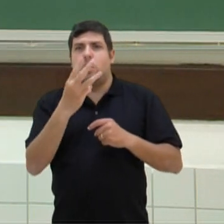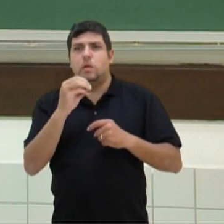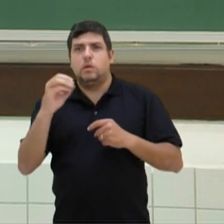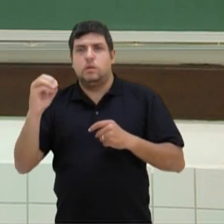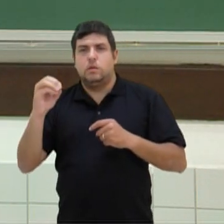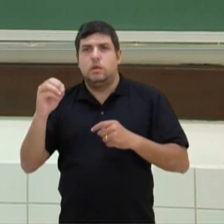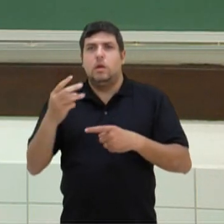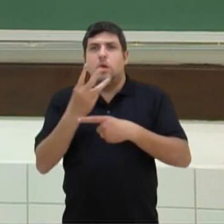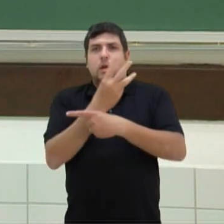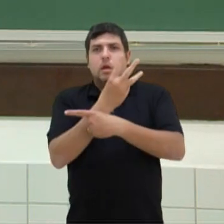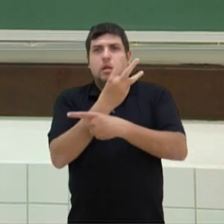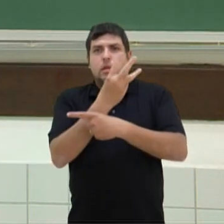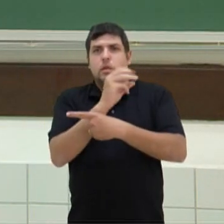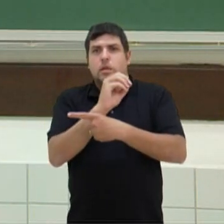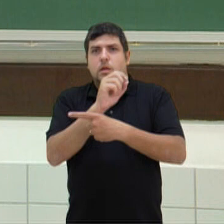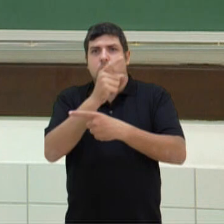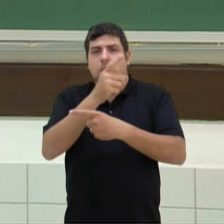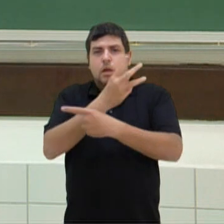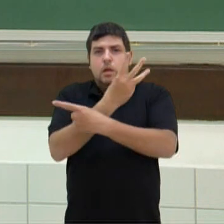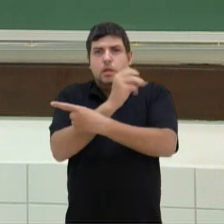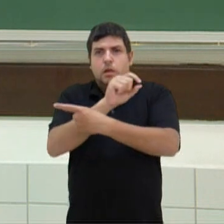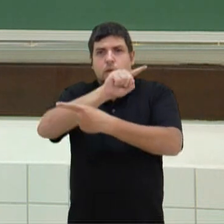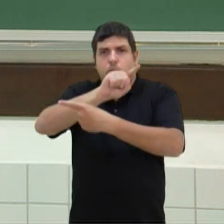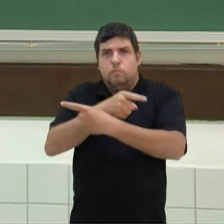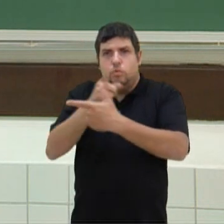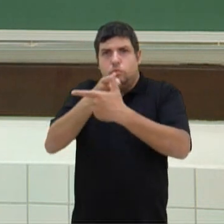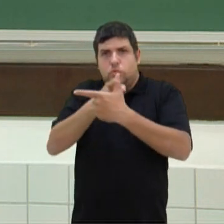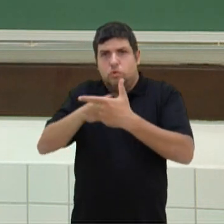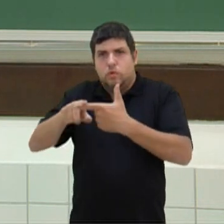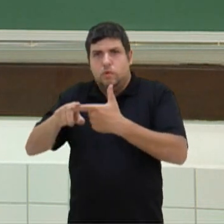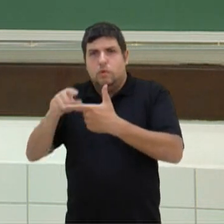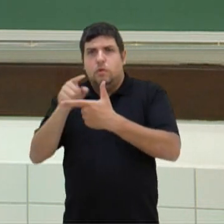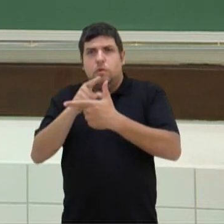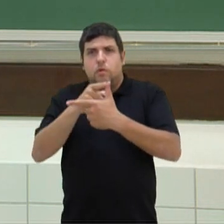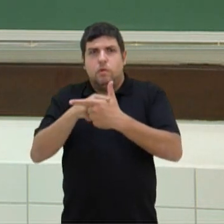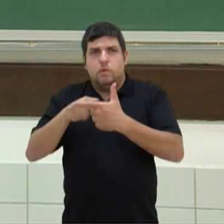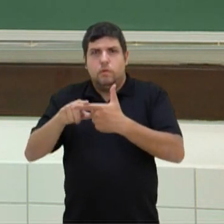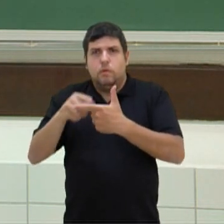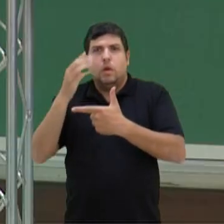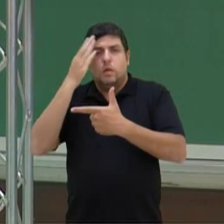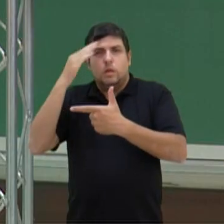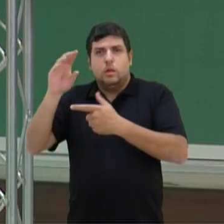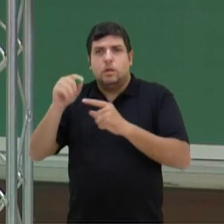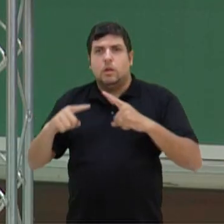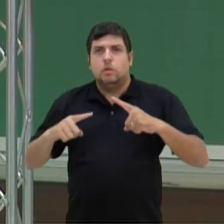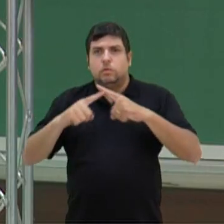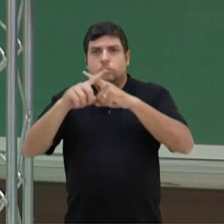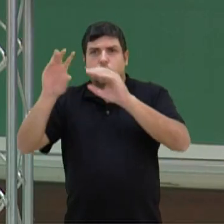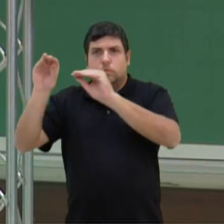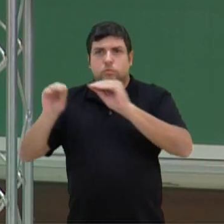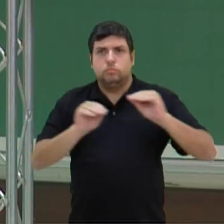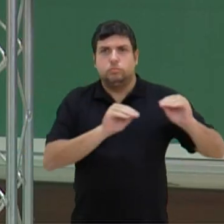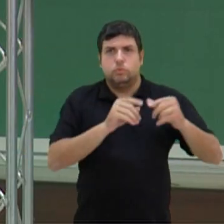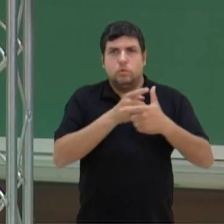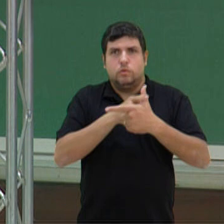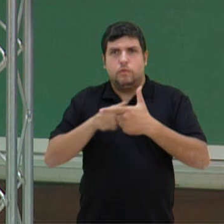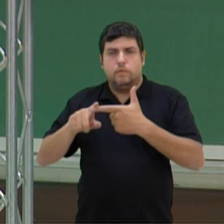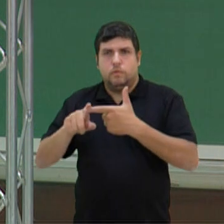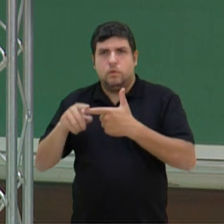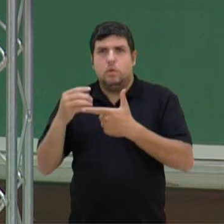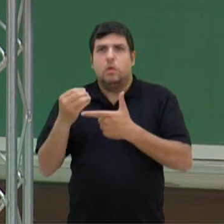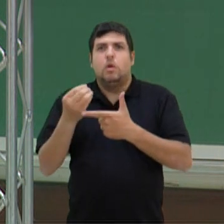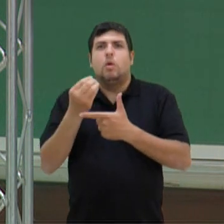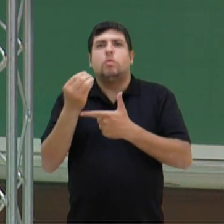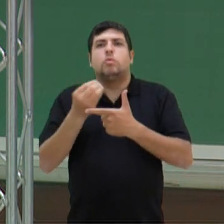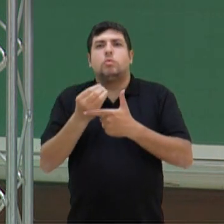por 310, que estava aqui multiplicando, a gente já sabe que passa lá dividindo. Tá? Esse nosso bolo, essa nossa receita, tem um rendimento de